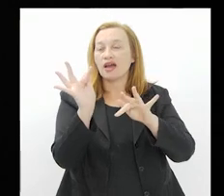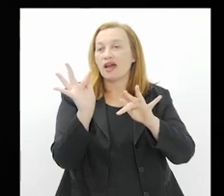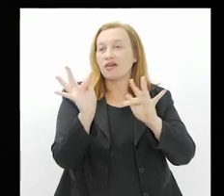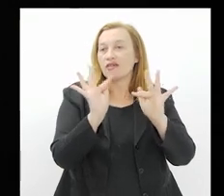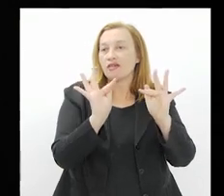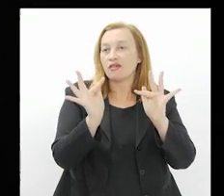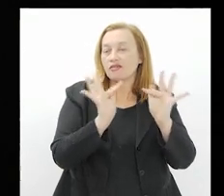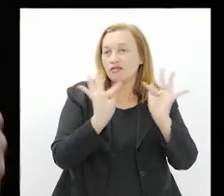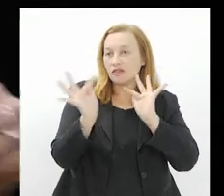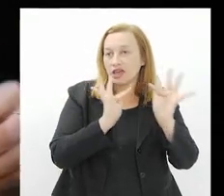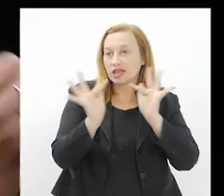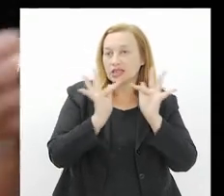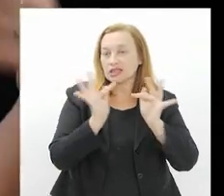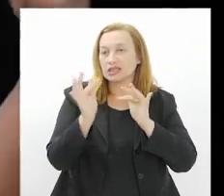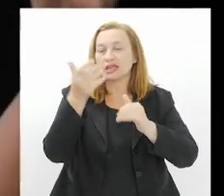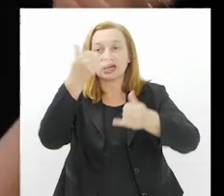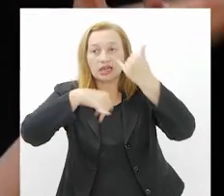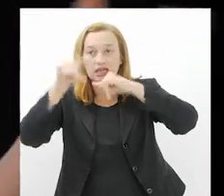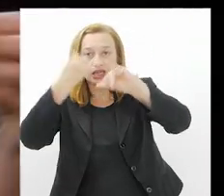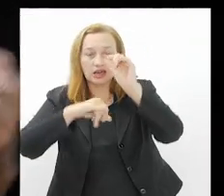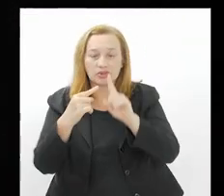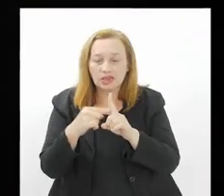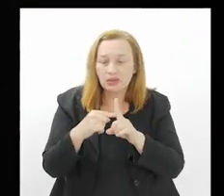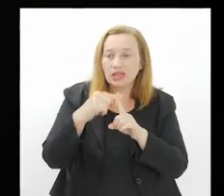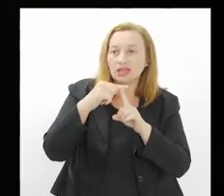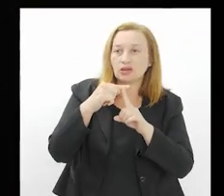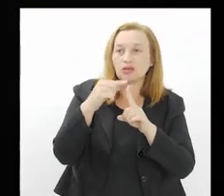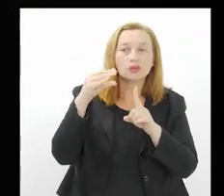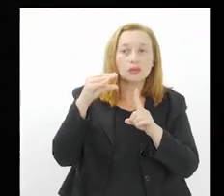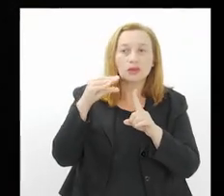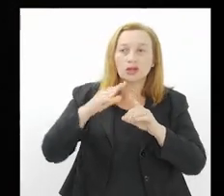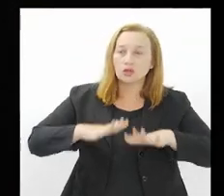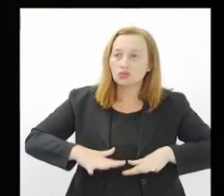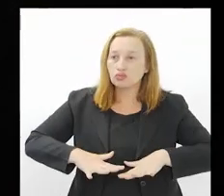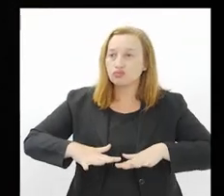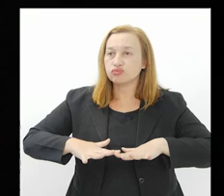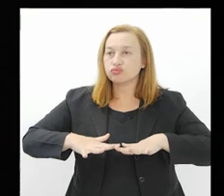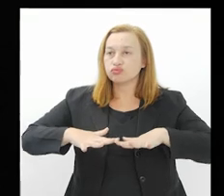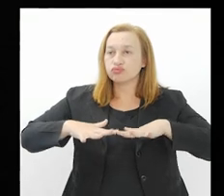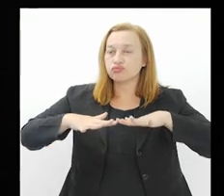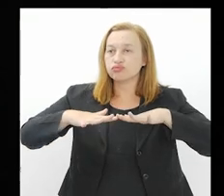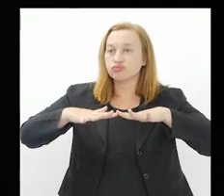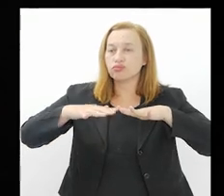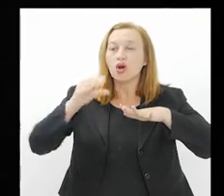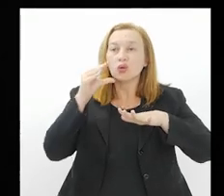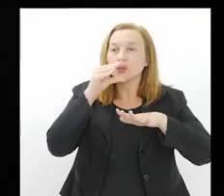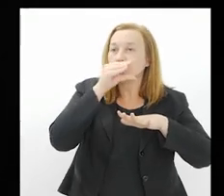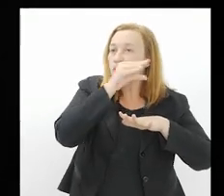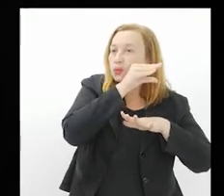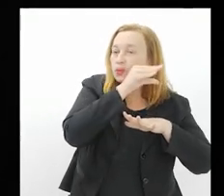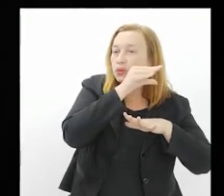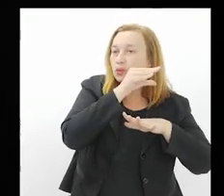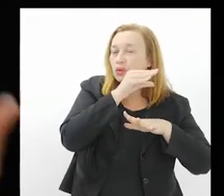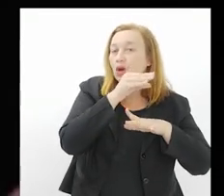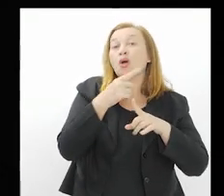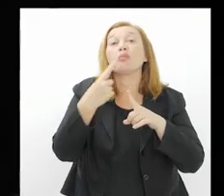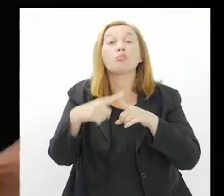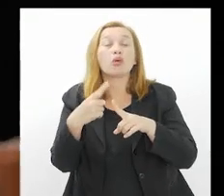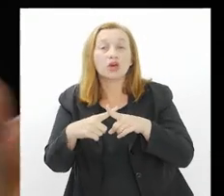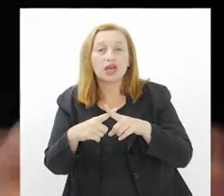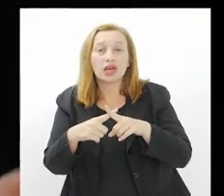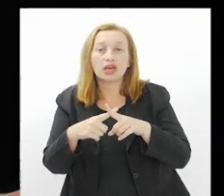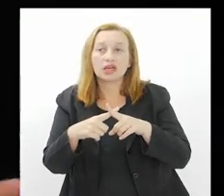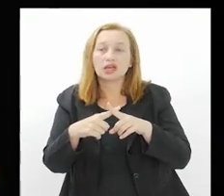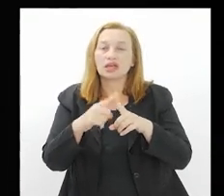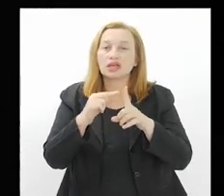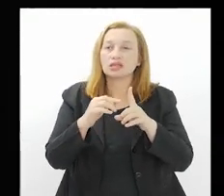vista físico. Então, está aumentando a temperatura, por que está aumentando? Está aumentando o nível do mar, aumenta o número de eventos extremos.